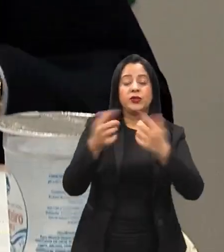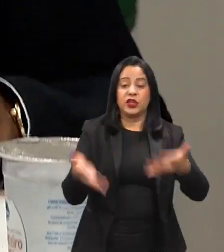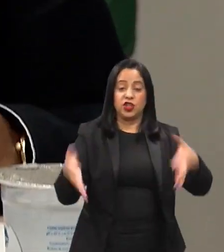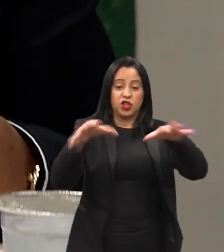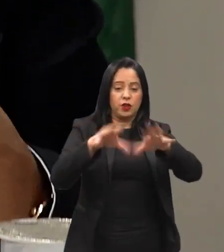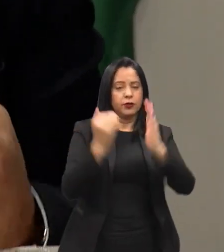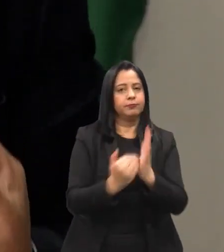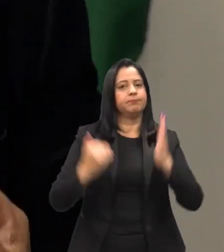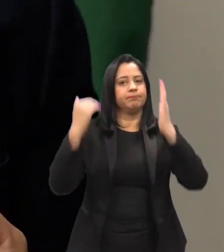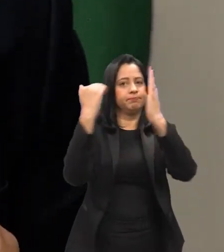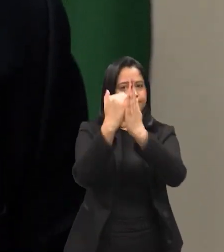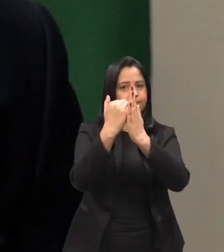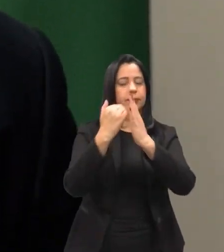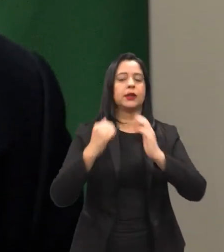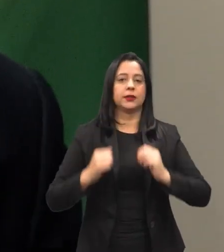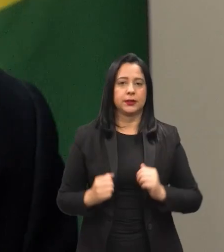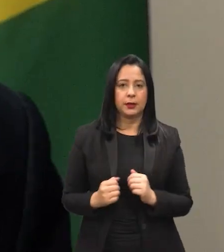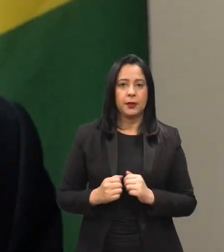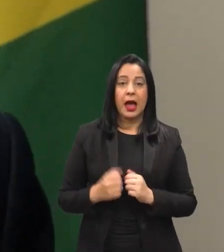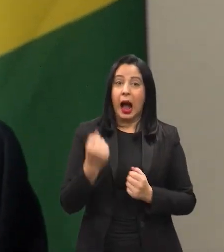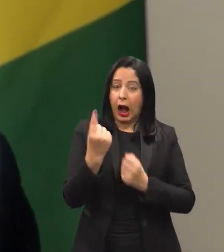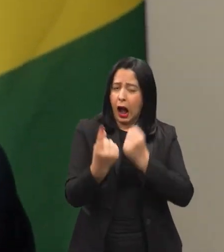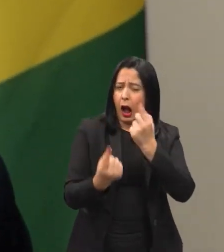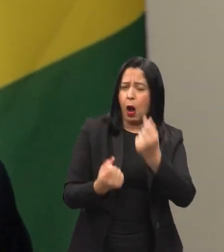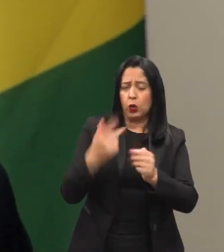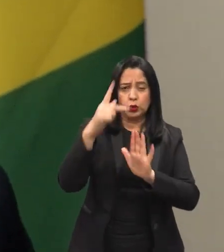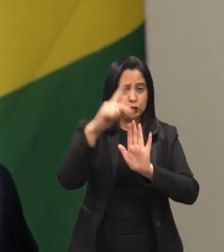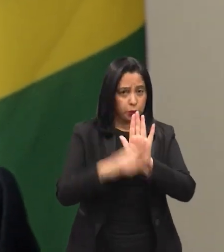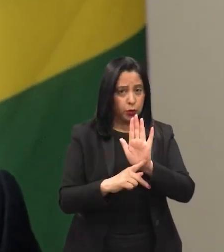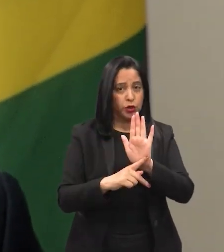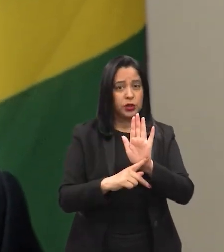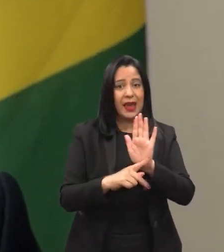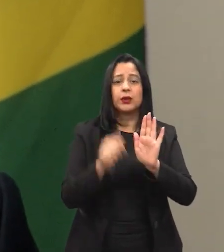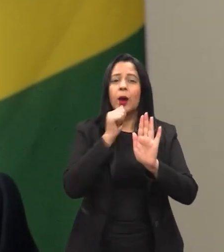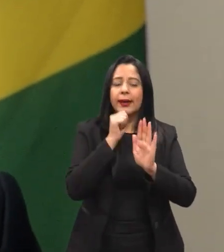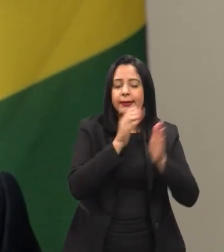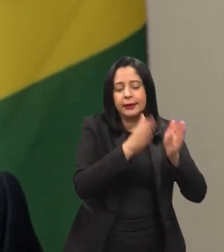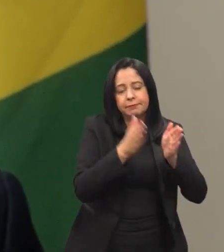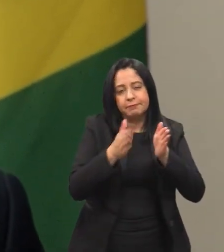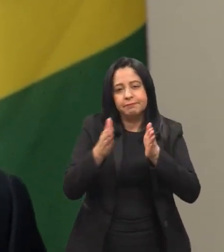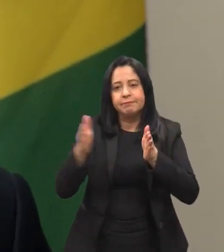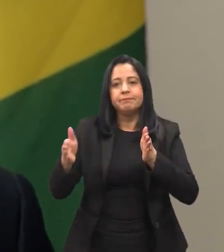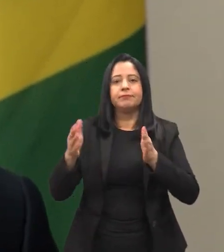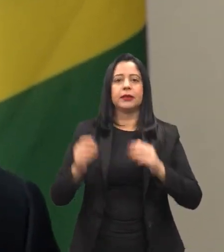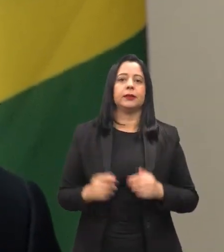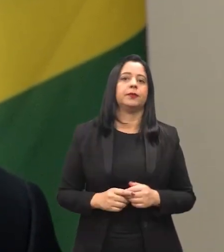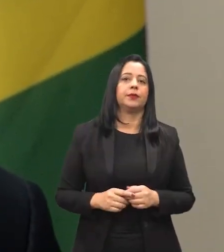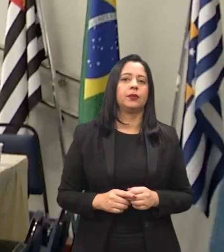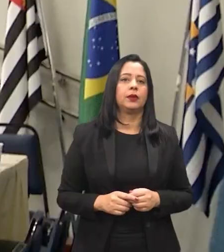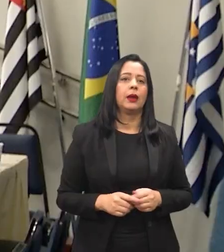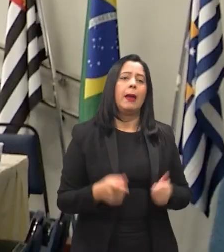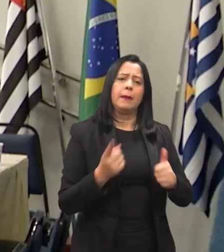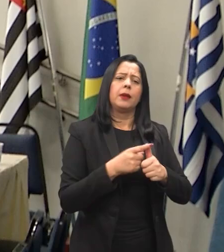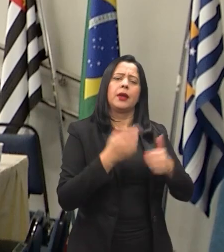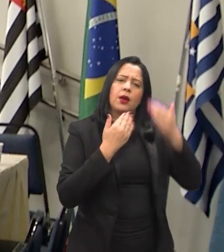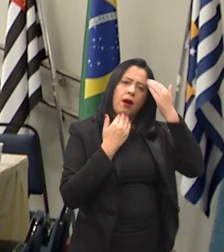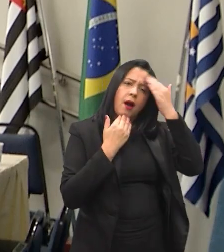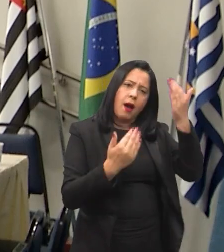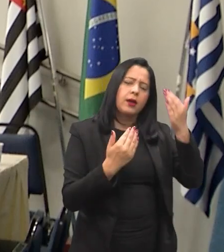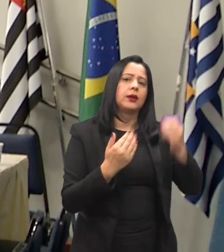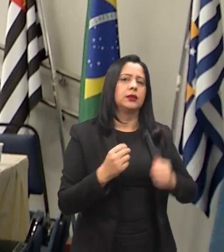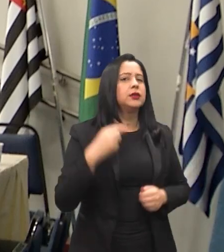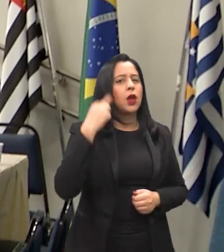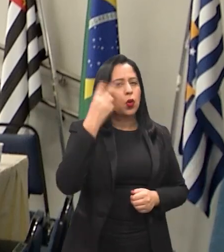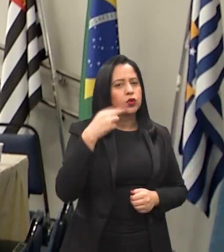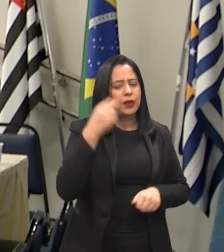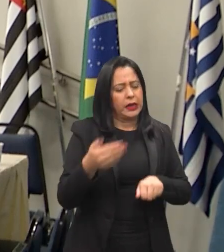inclusão e os atendimentos voltados para os autistas. Alguns projetos sobre o assunto estão em tramitação na Câmara. Olha, primeiro quero agradecer a